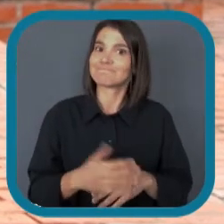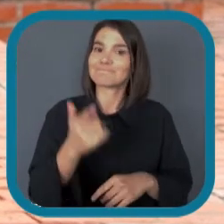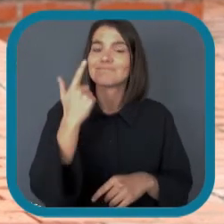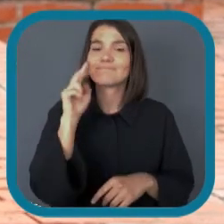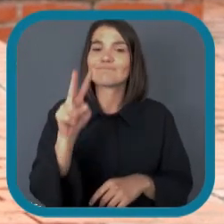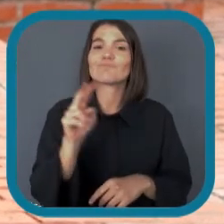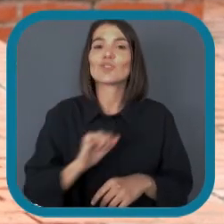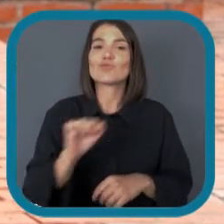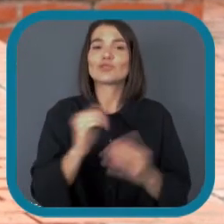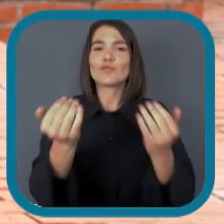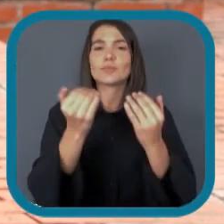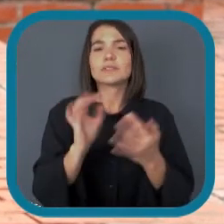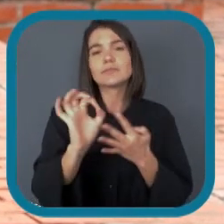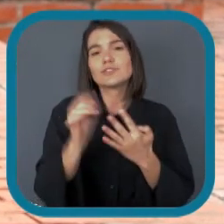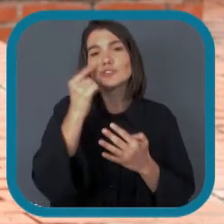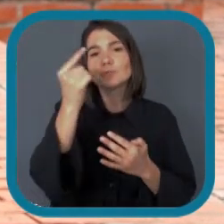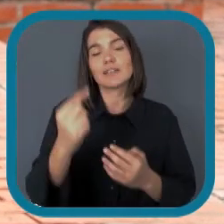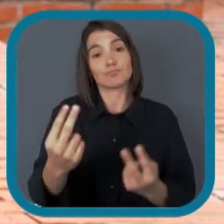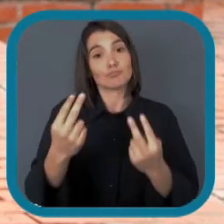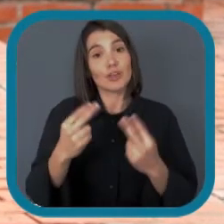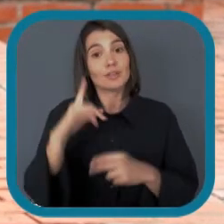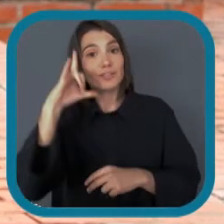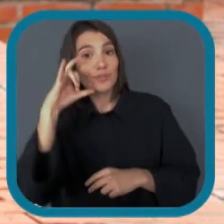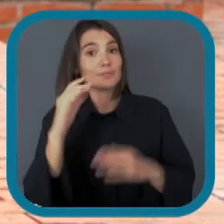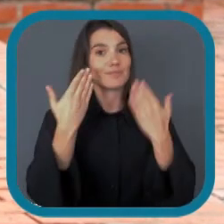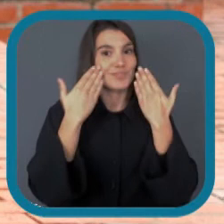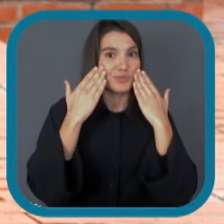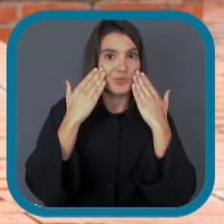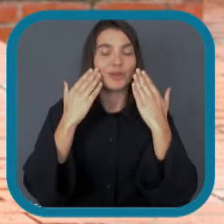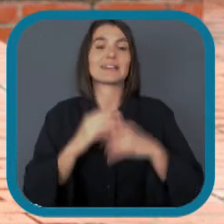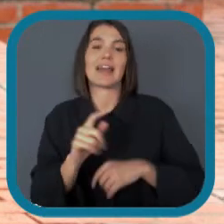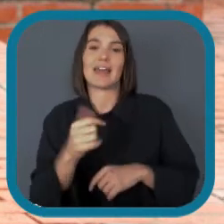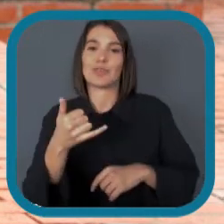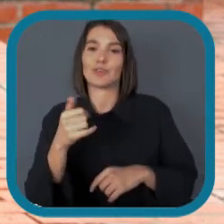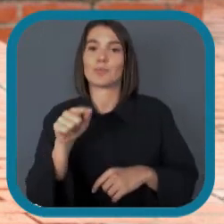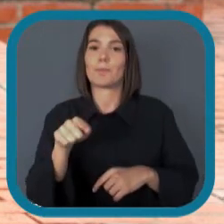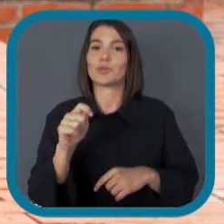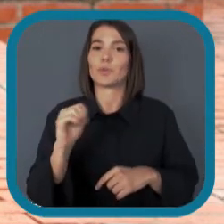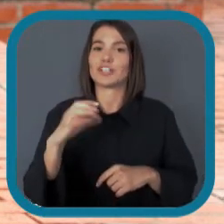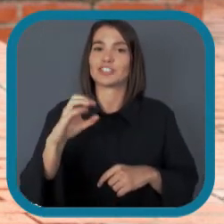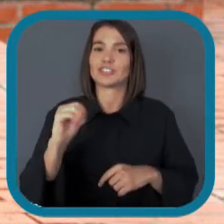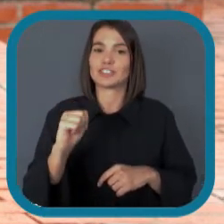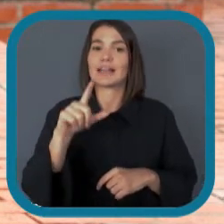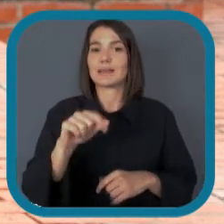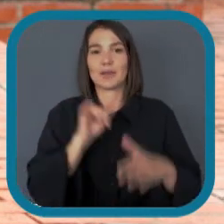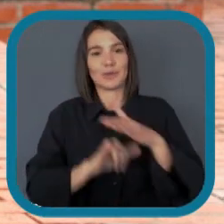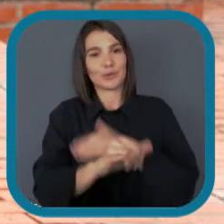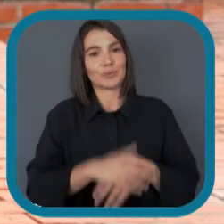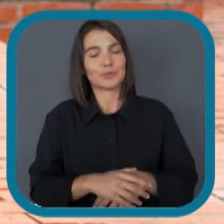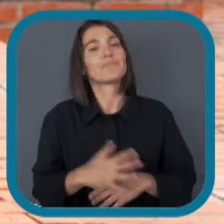novidades. Entretanto, não percas os nossos conteúdos exclusivos. Acompanha-nos no Instagram e no Facebook, em E2.esques e no